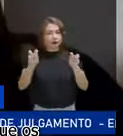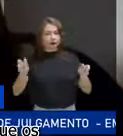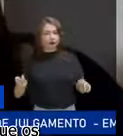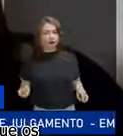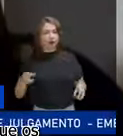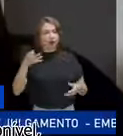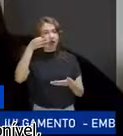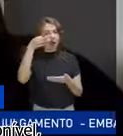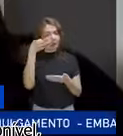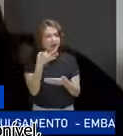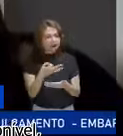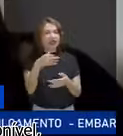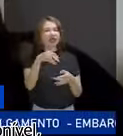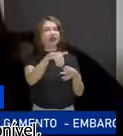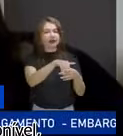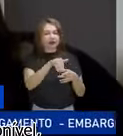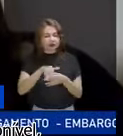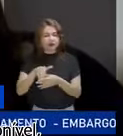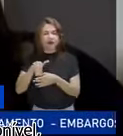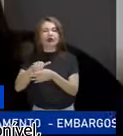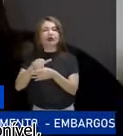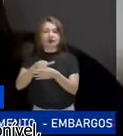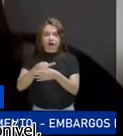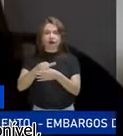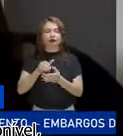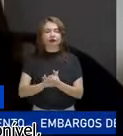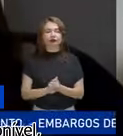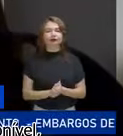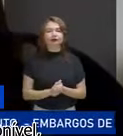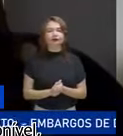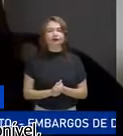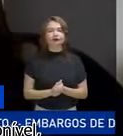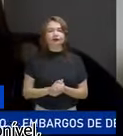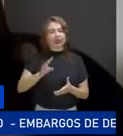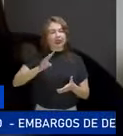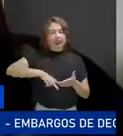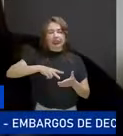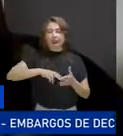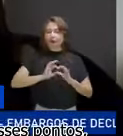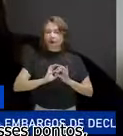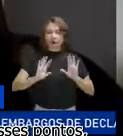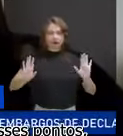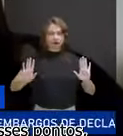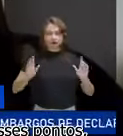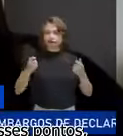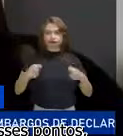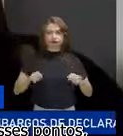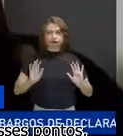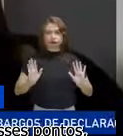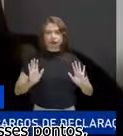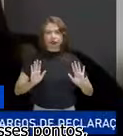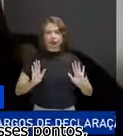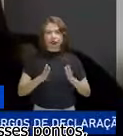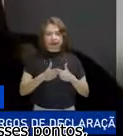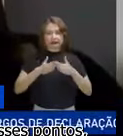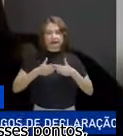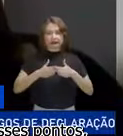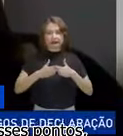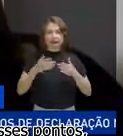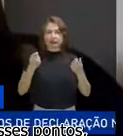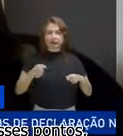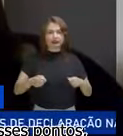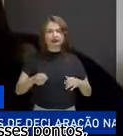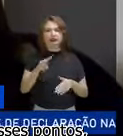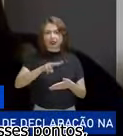eles observem aí no voto, né, que está disponível. Peço dispensa da leitura, mas ele traz especificamente esses pontos,